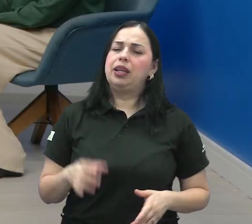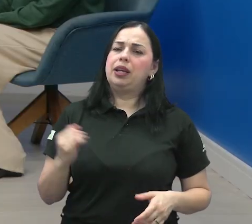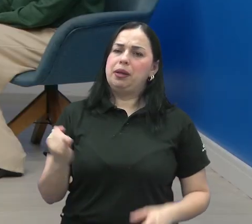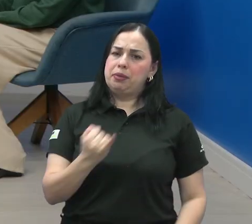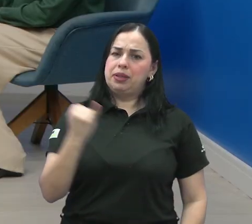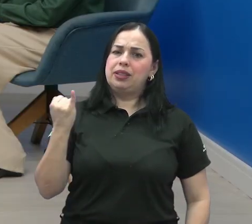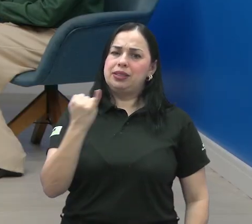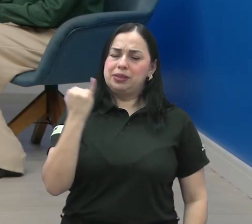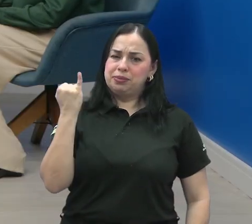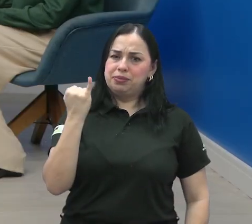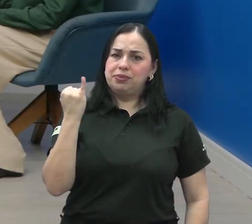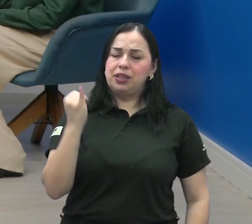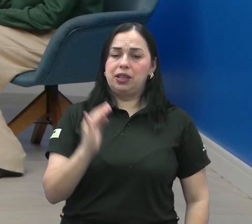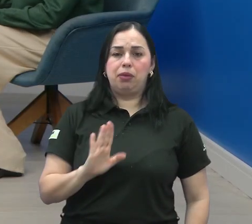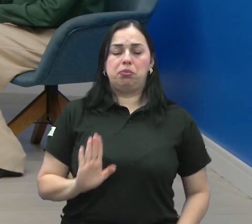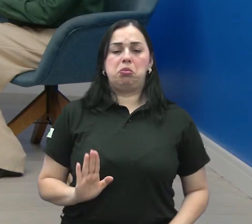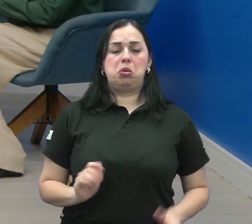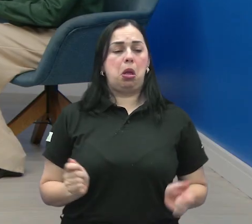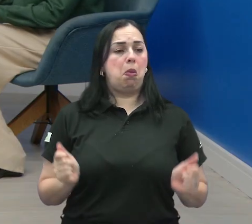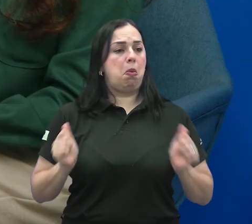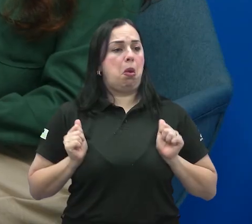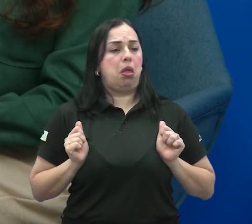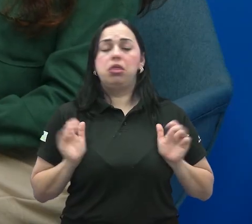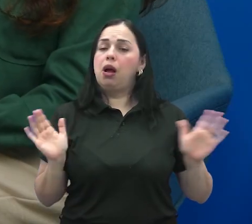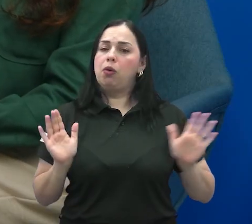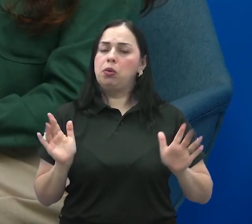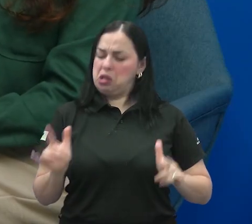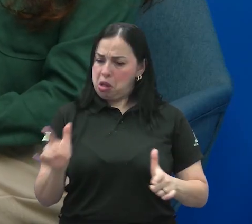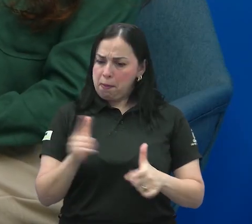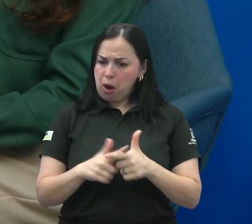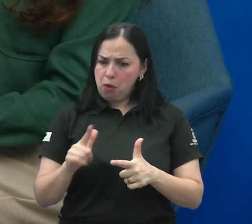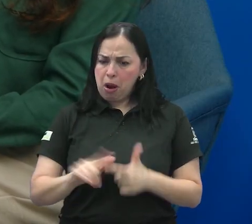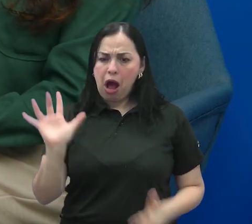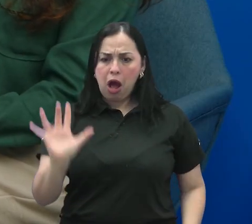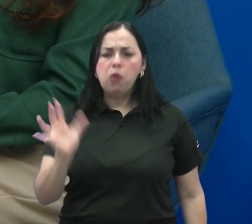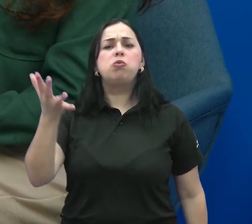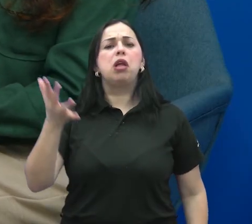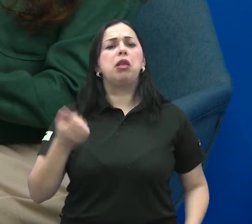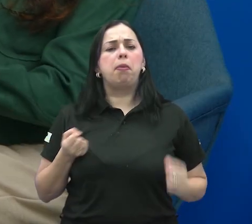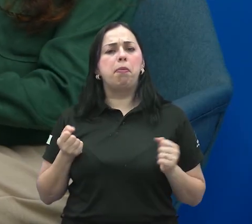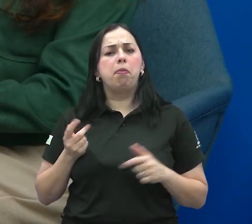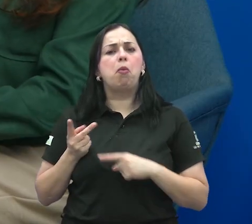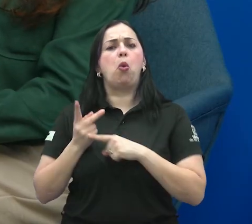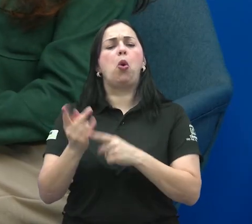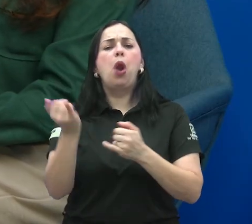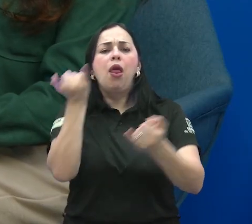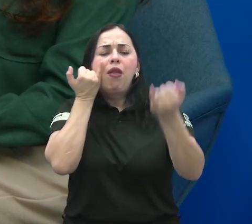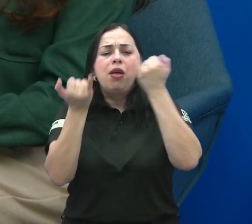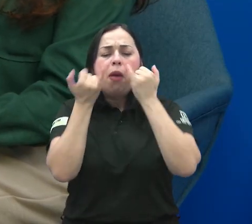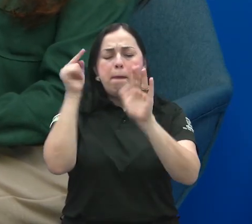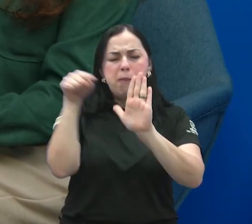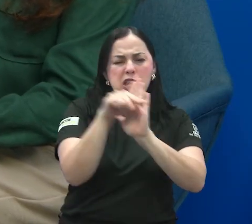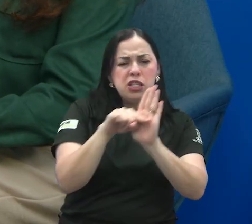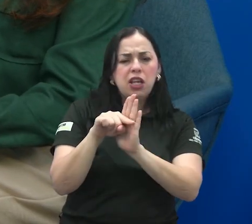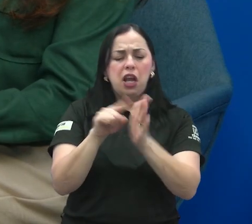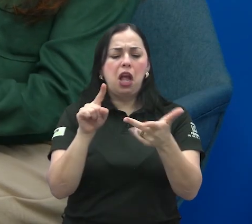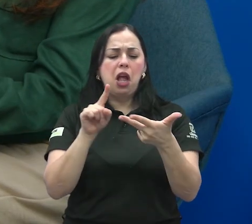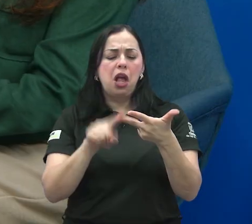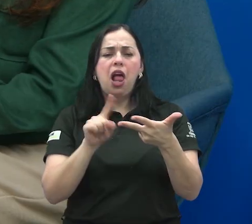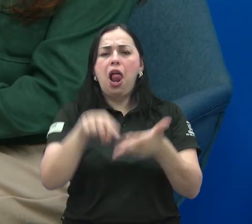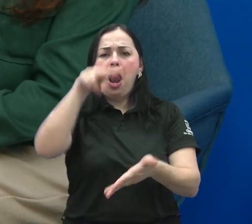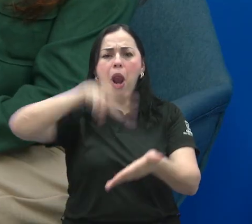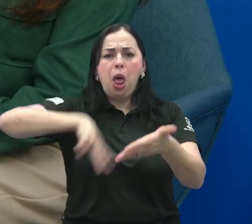Importante aí a gente não ficar calado, né? Surgiu um conflito, um problema, vai atrás da informação, vai lá no site, pesquisa, leia